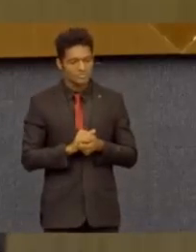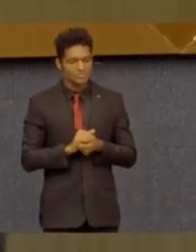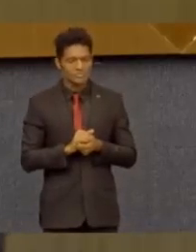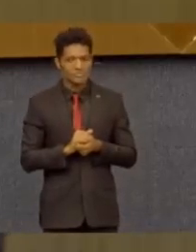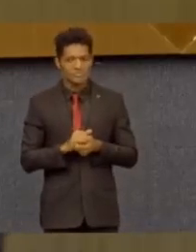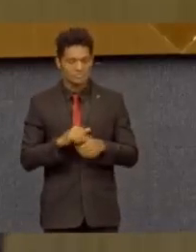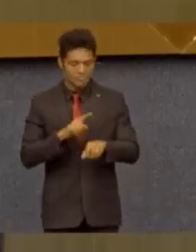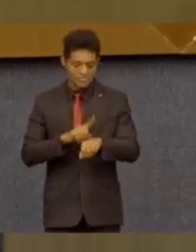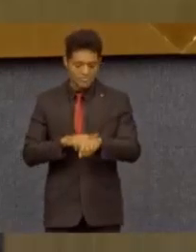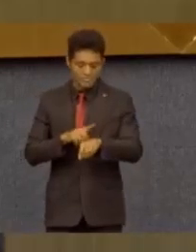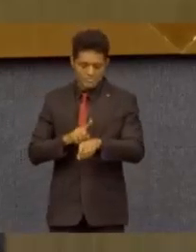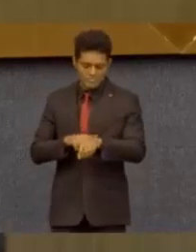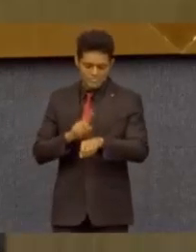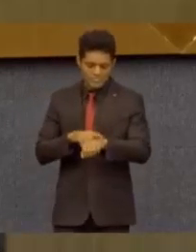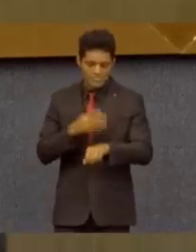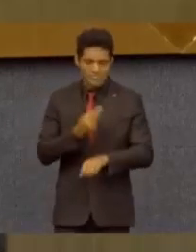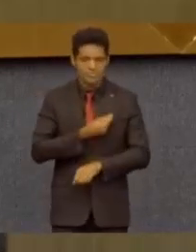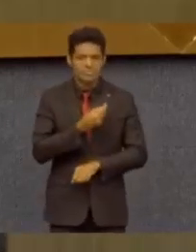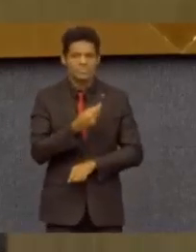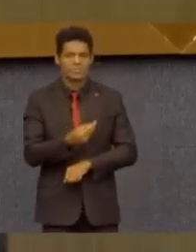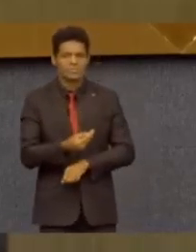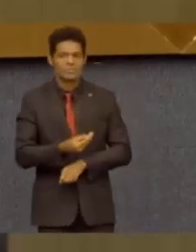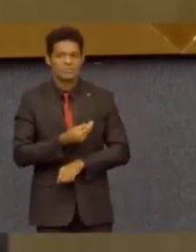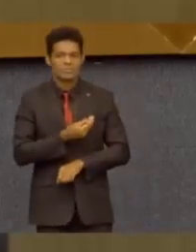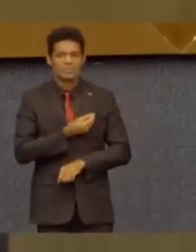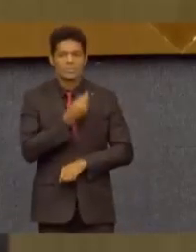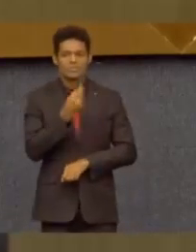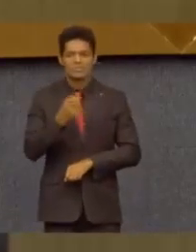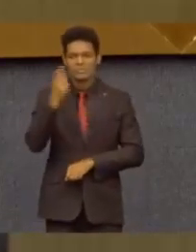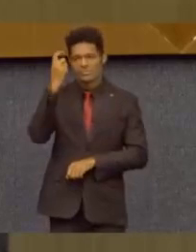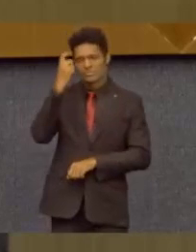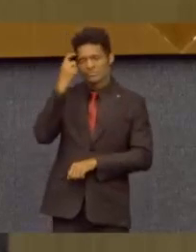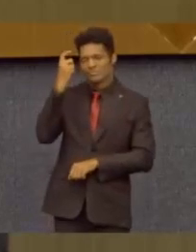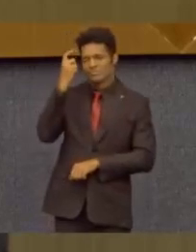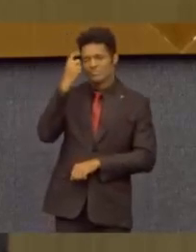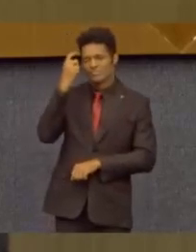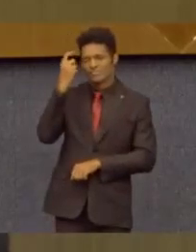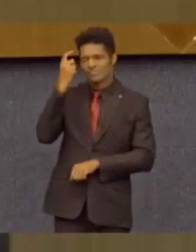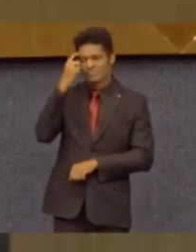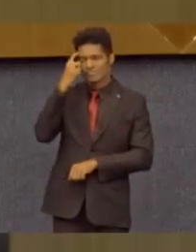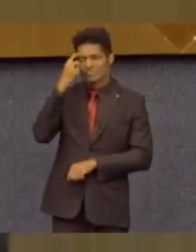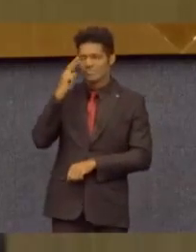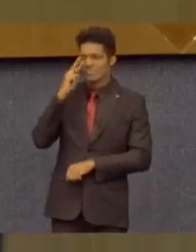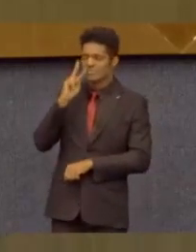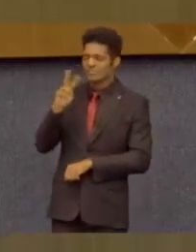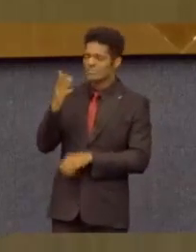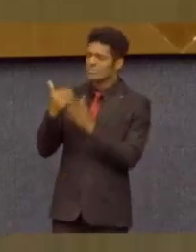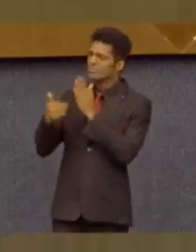Há momento em que na vida estamos sem olhar.